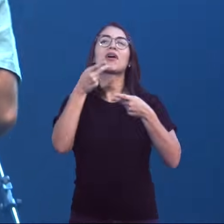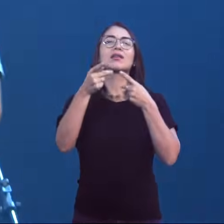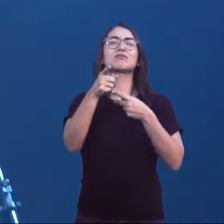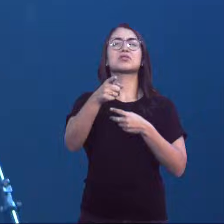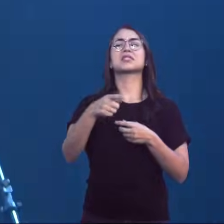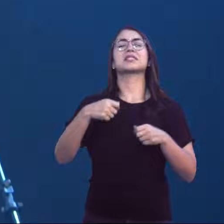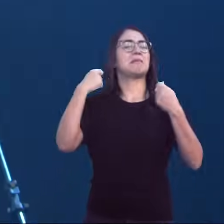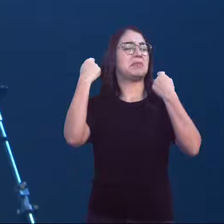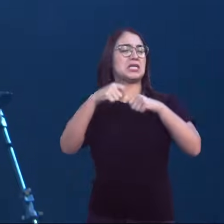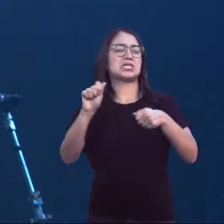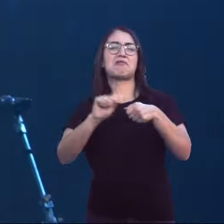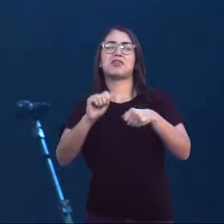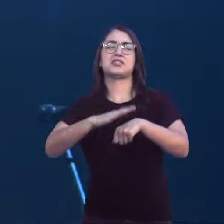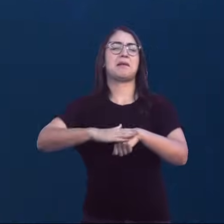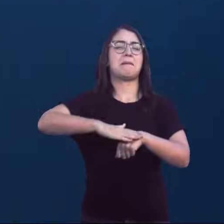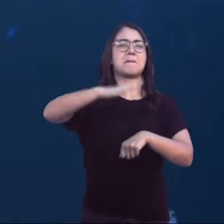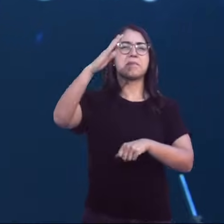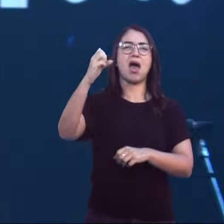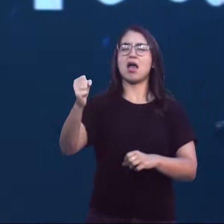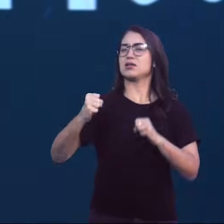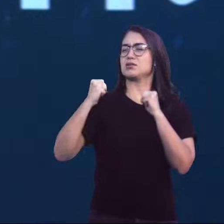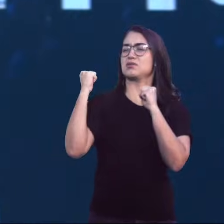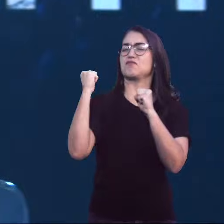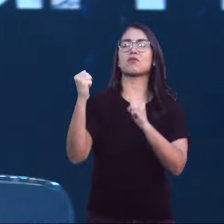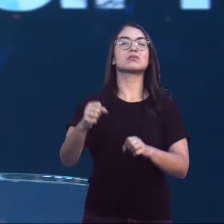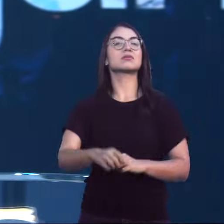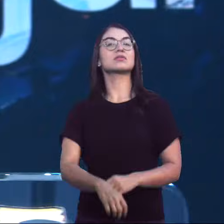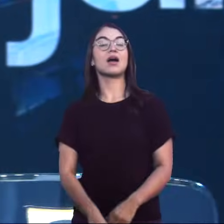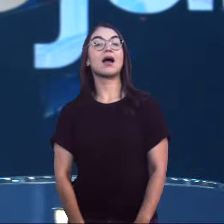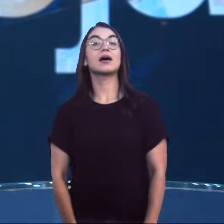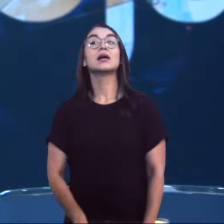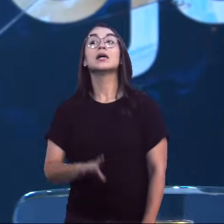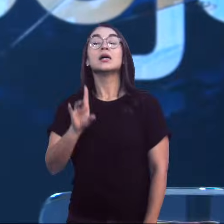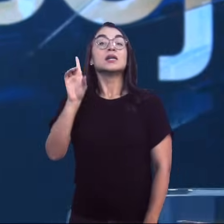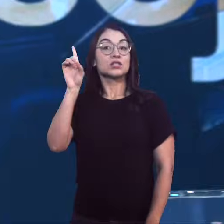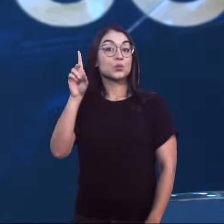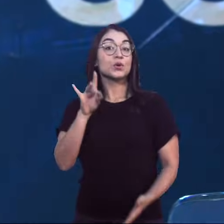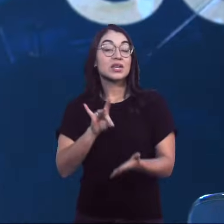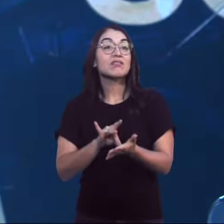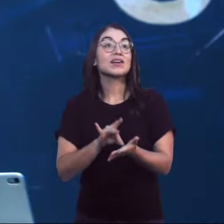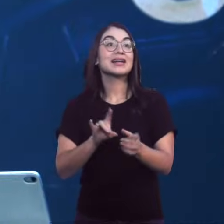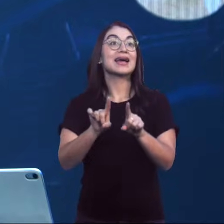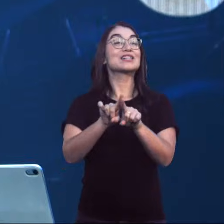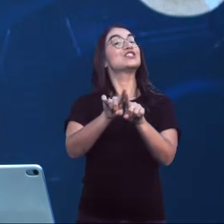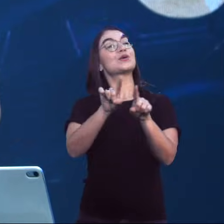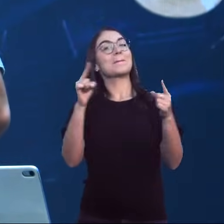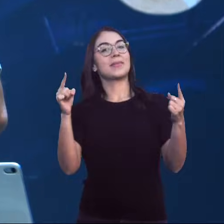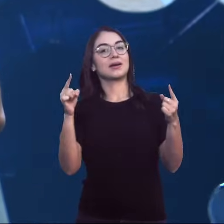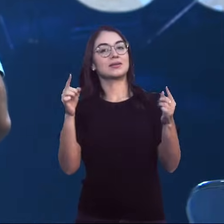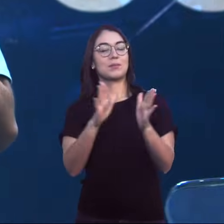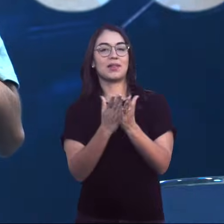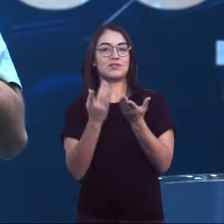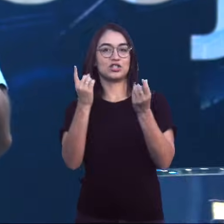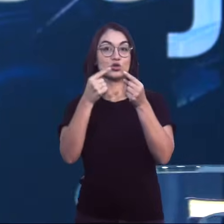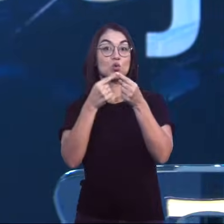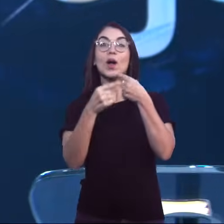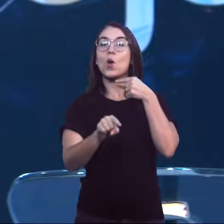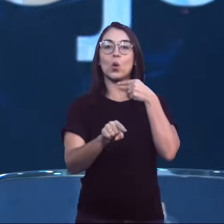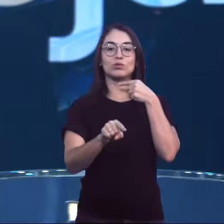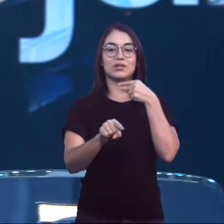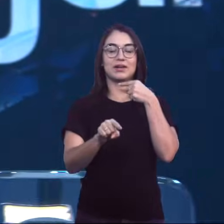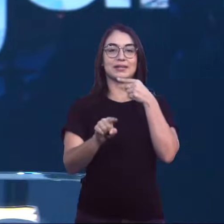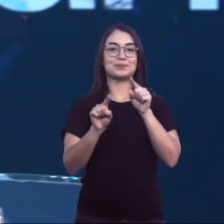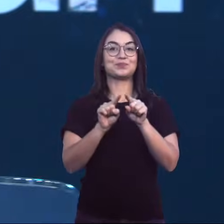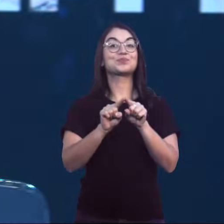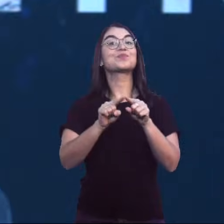se preparar, você tem que se esforçar. Isso tudo é verdade e a Bíblia não é contrária a isso. Lembra que graça é